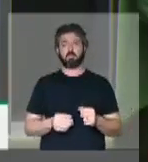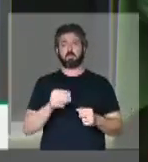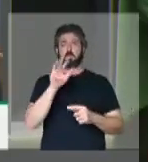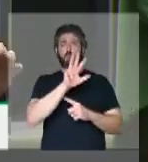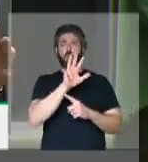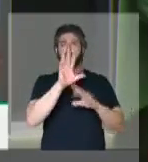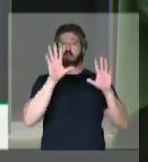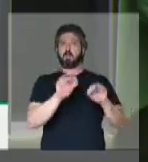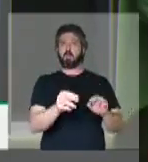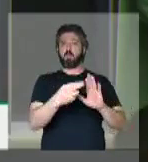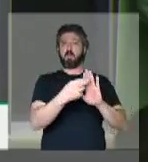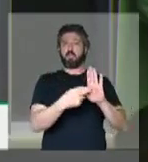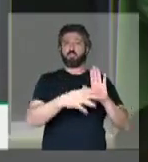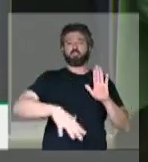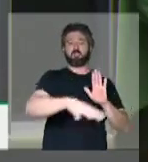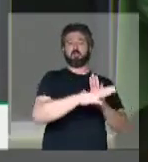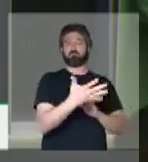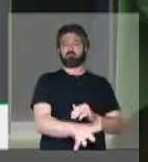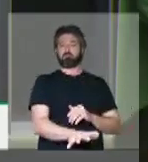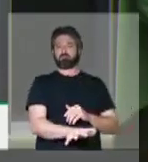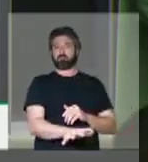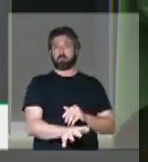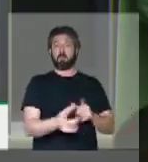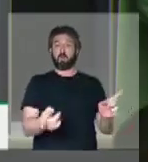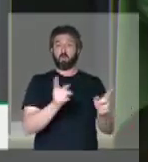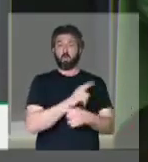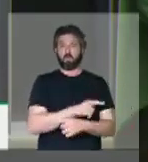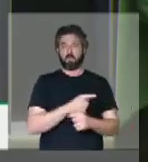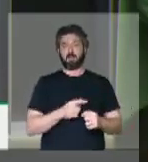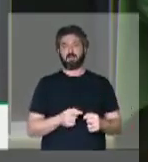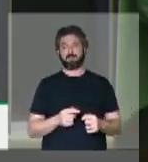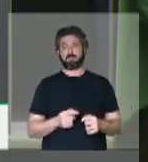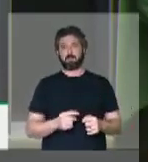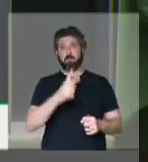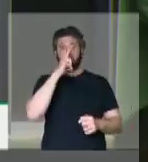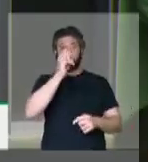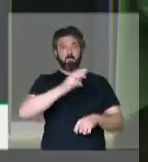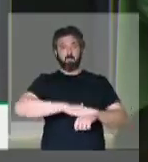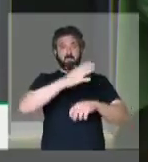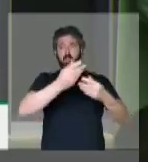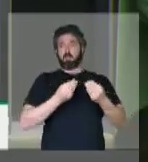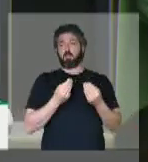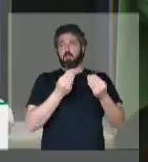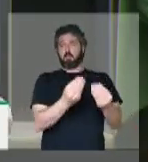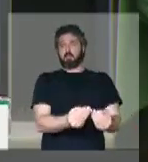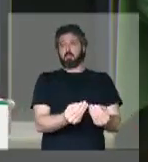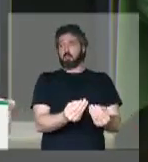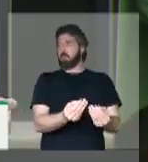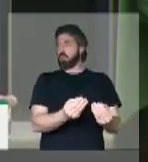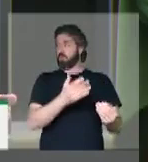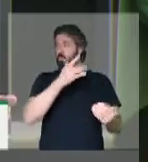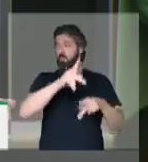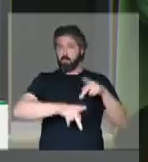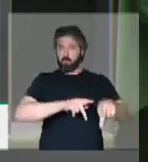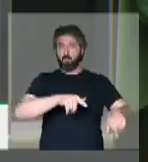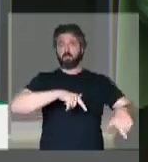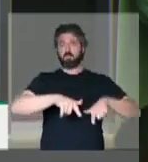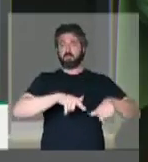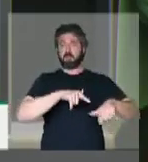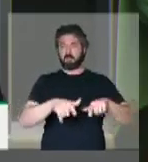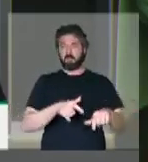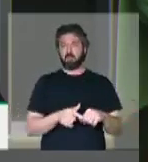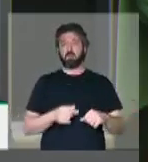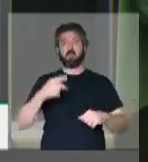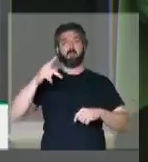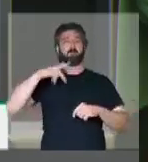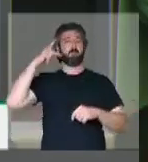Lula nós não mexemos no regime geral, ao contrário, nós fortalecemos os trabalhadores, fazendo